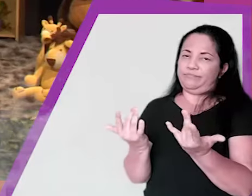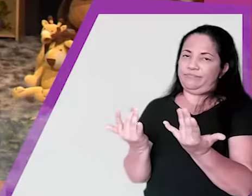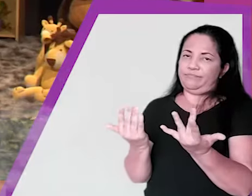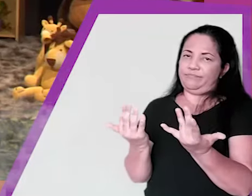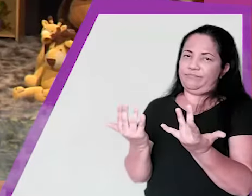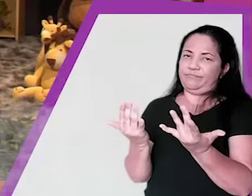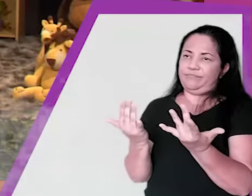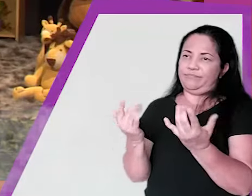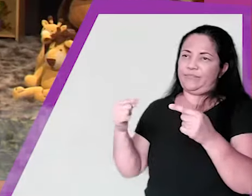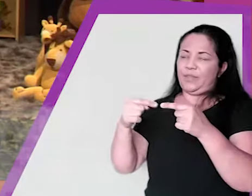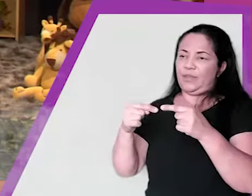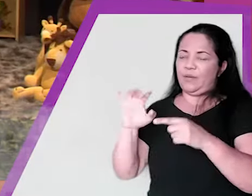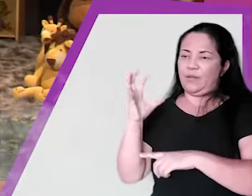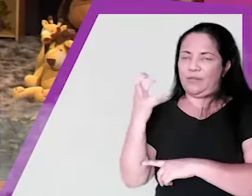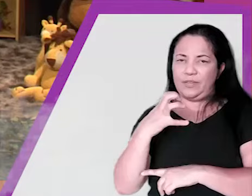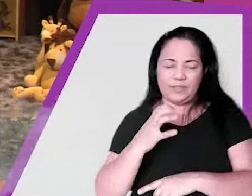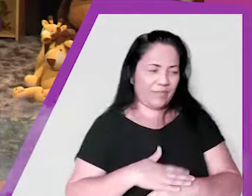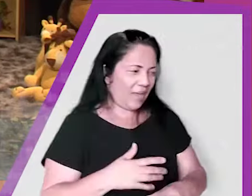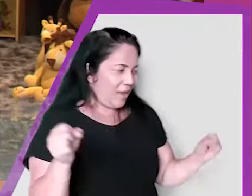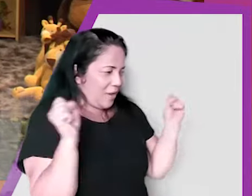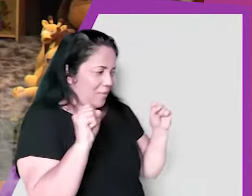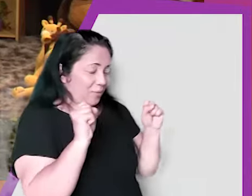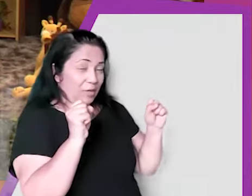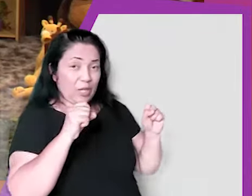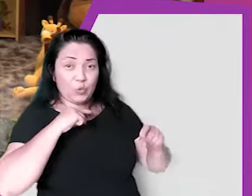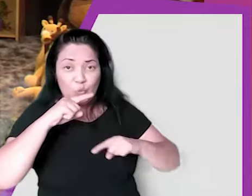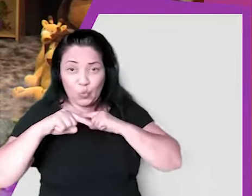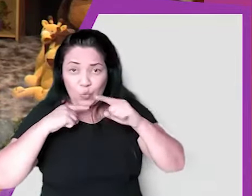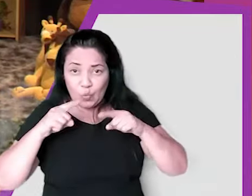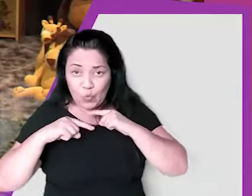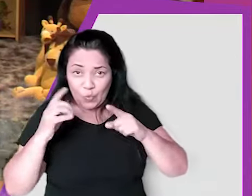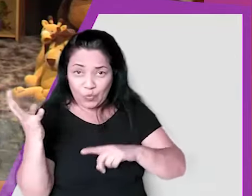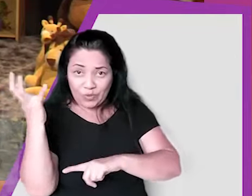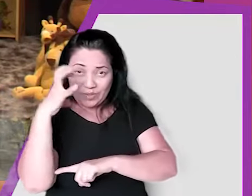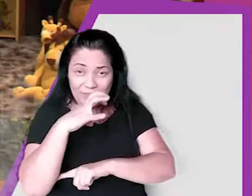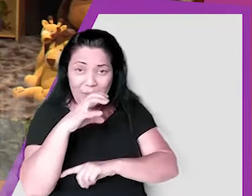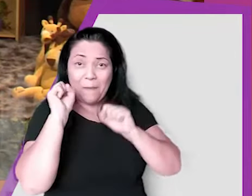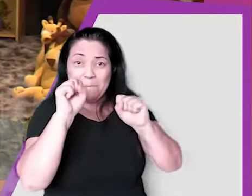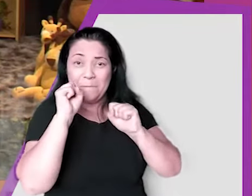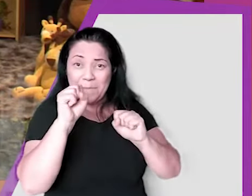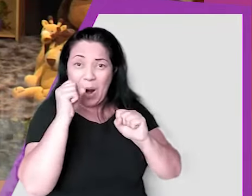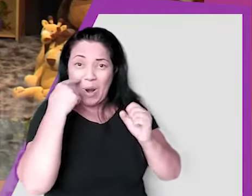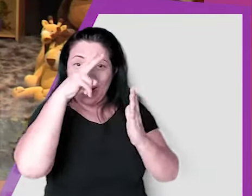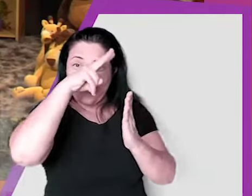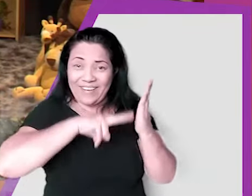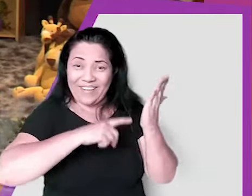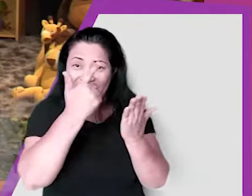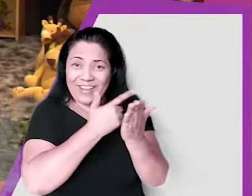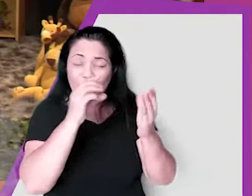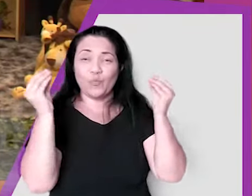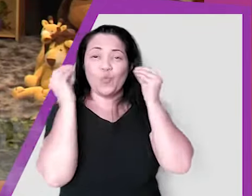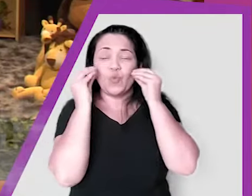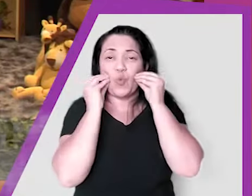que ser a medida certa para o fogo ser amigo. Eu adorei. Qualquer